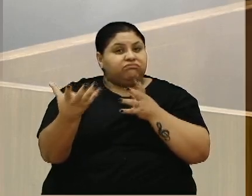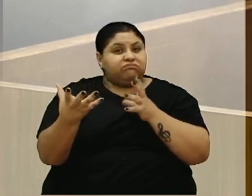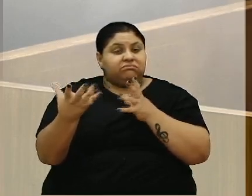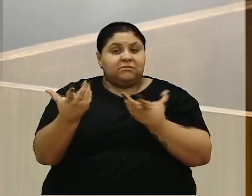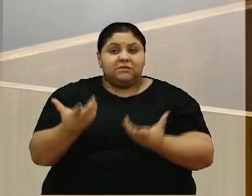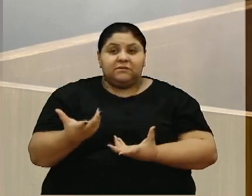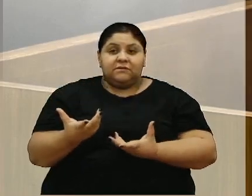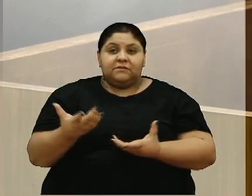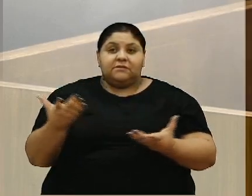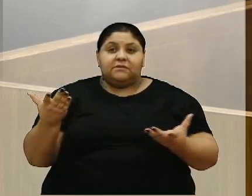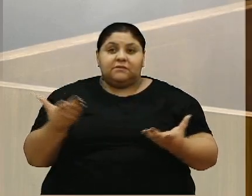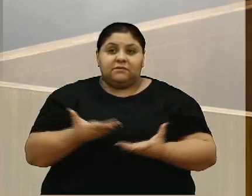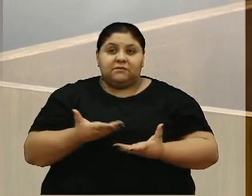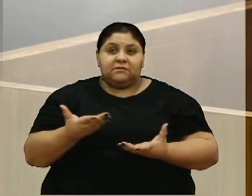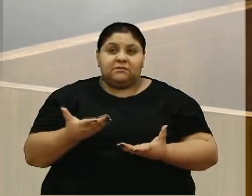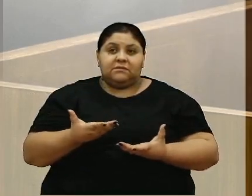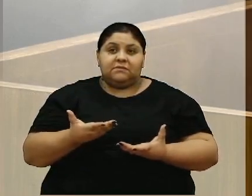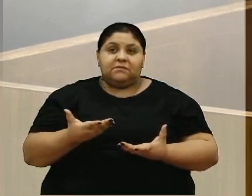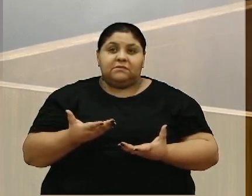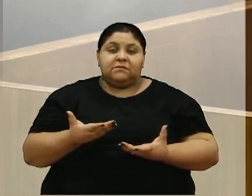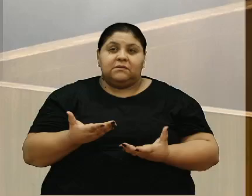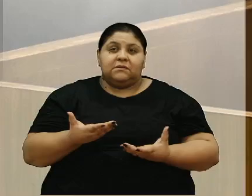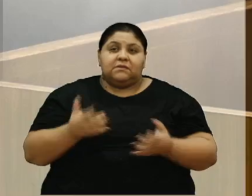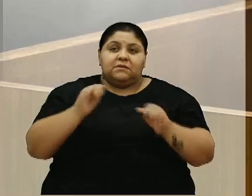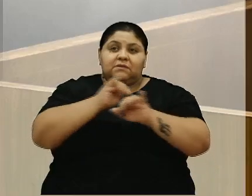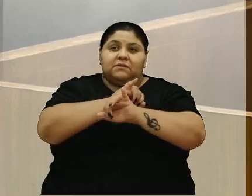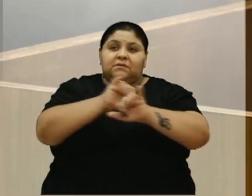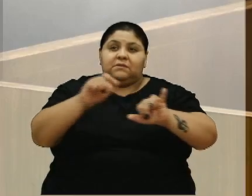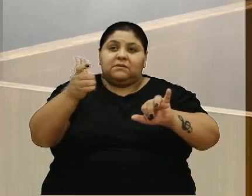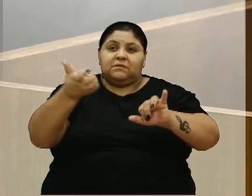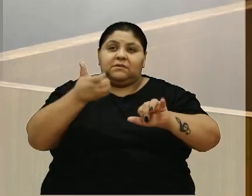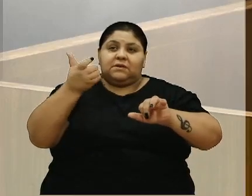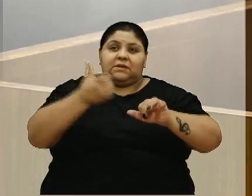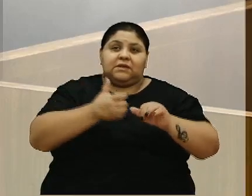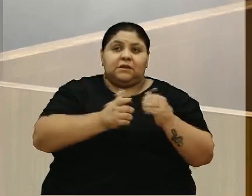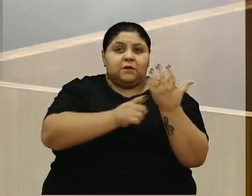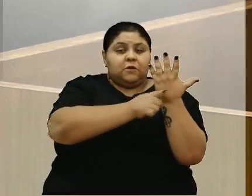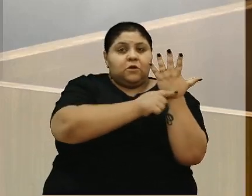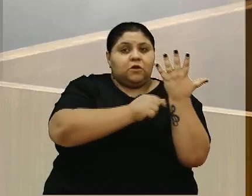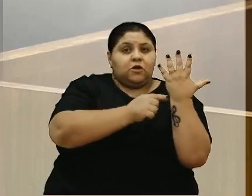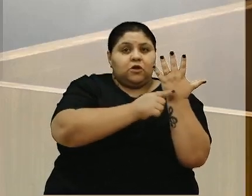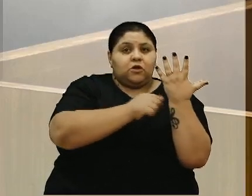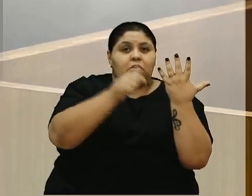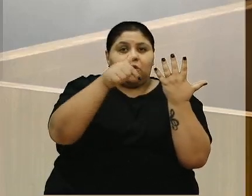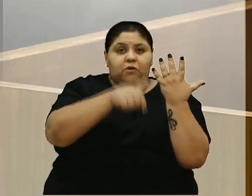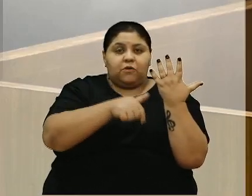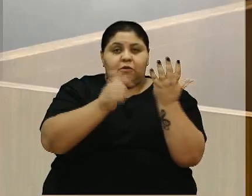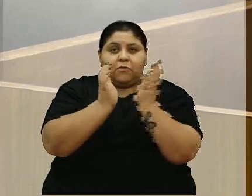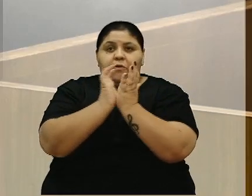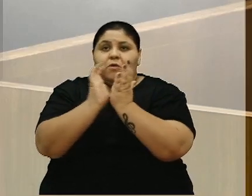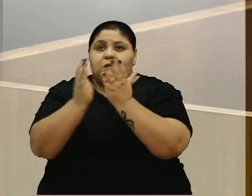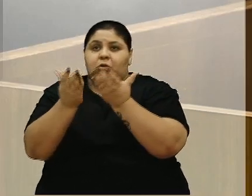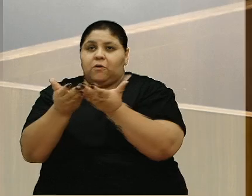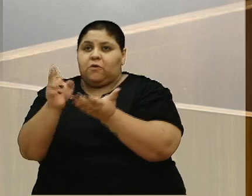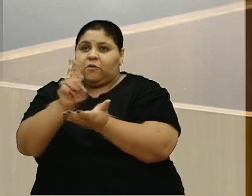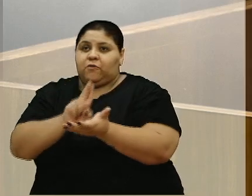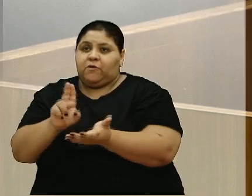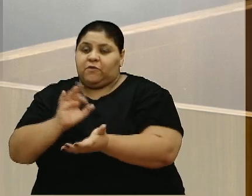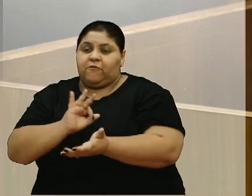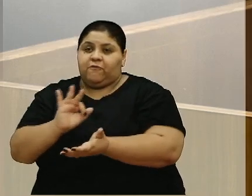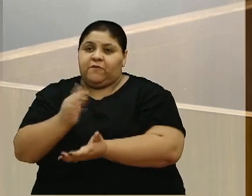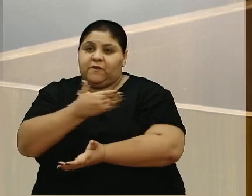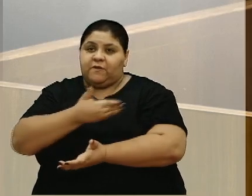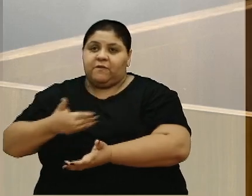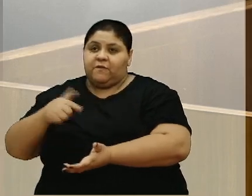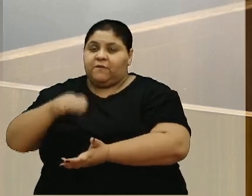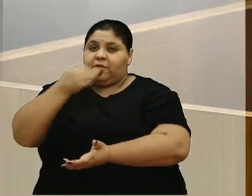eu tenho aqui parte de clipagens da campanha Quero a URGS aqui, Comissão para a Universidade Federal Pública em Caxias do Sul, a qual